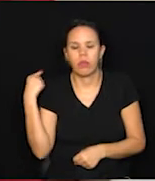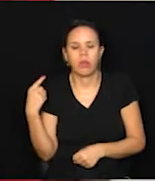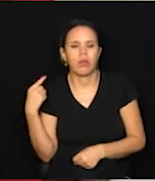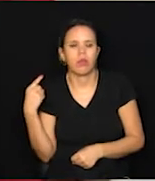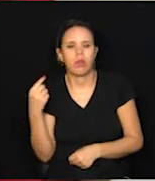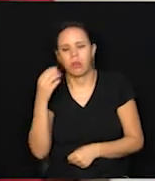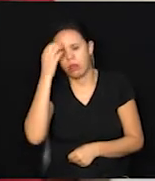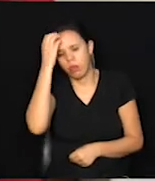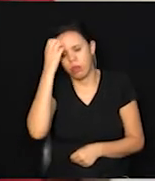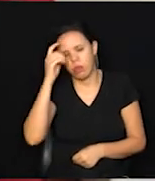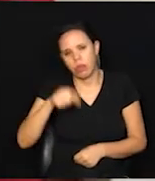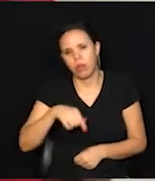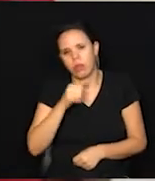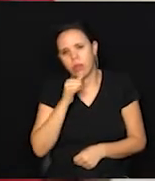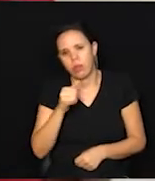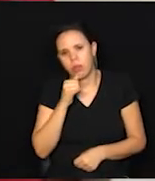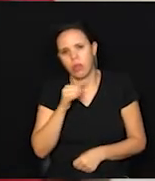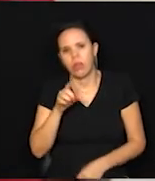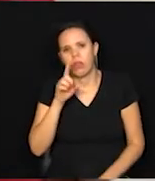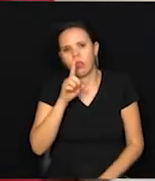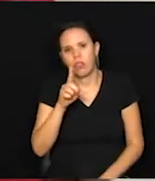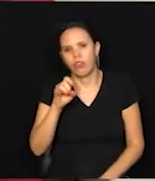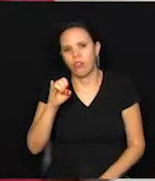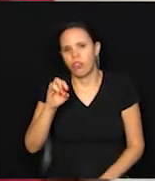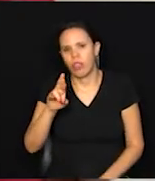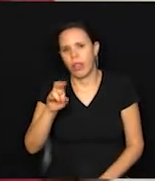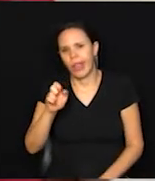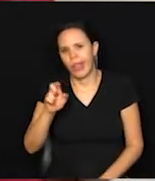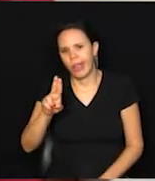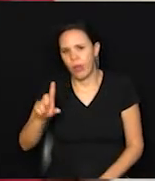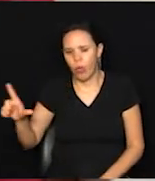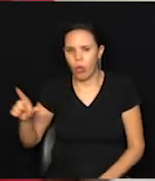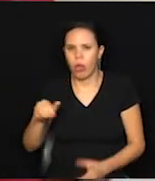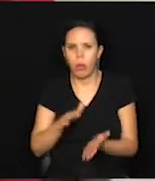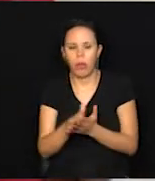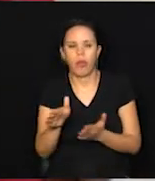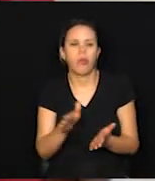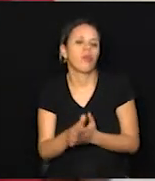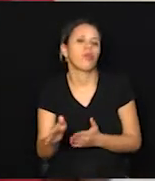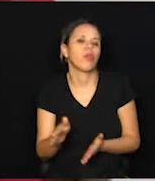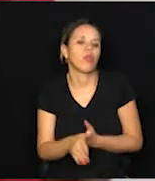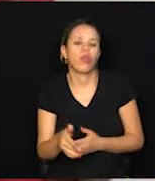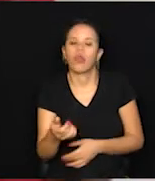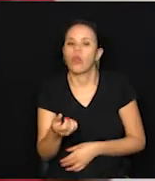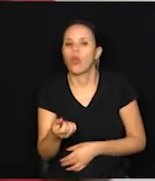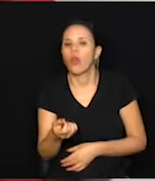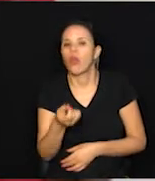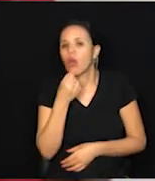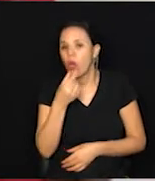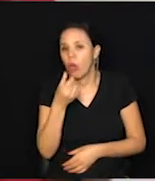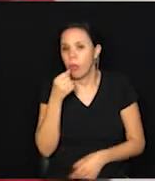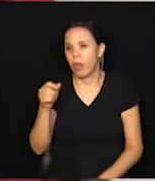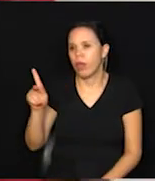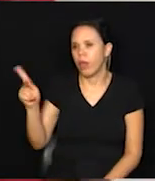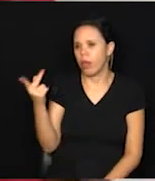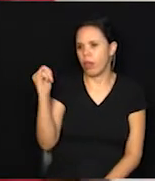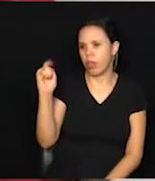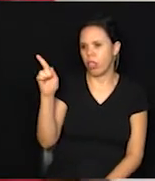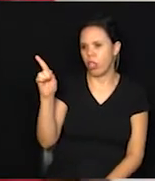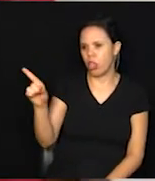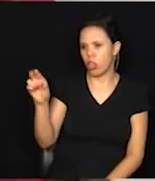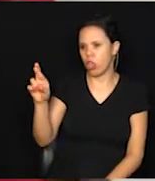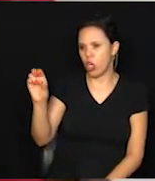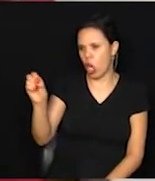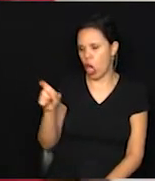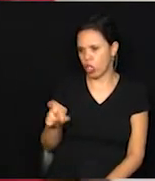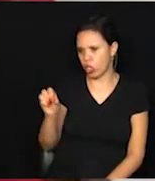por exemplo, do Didier Raul, quando ele publicou o uso da hidroxicloroquina num jornal internacional, isso foi